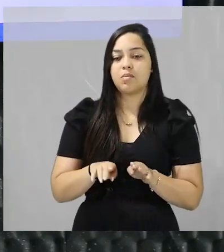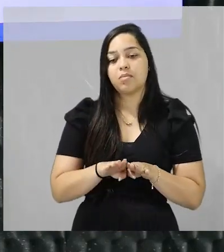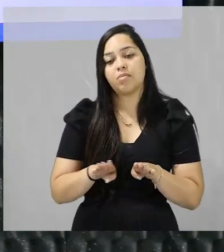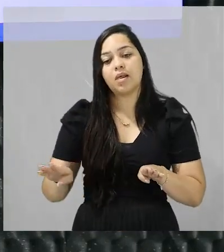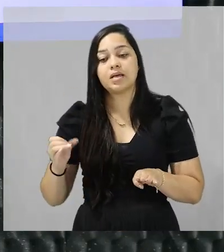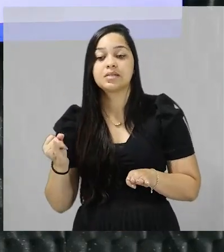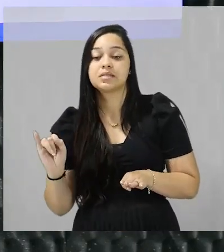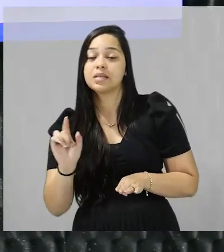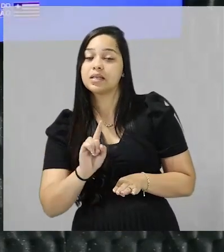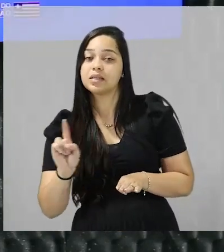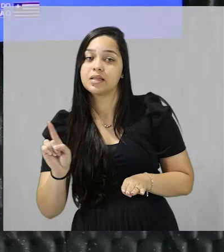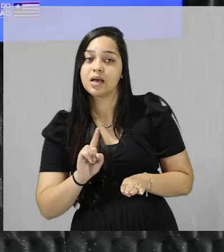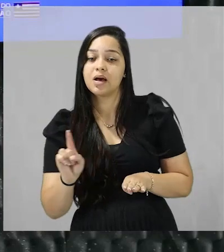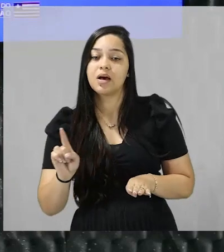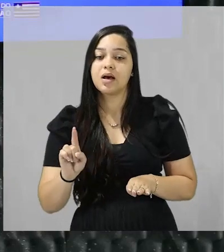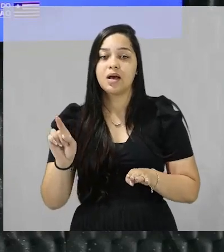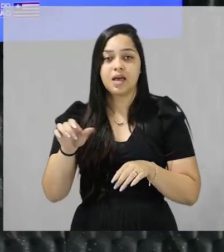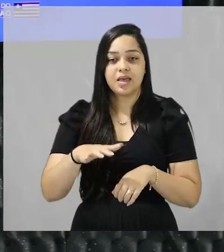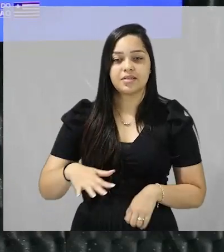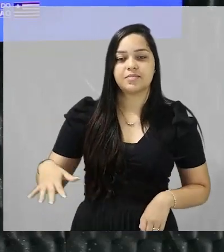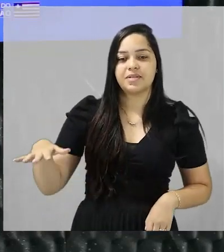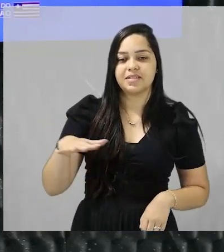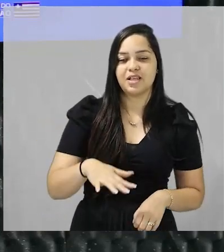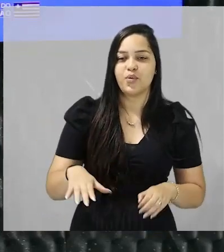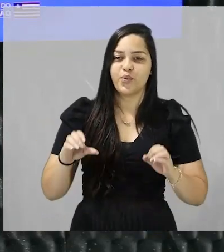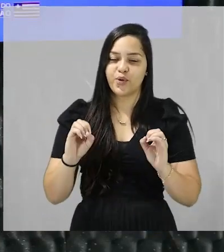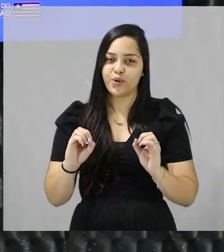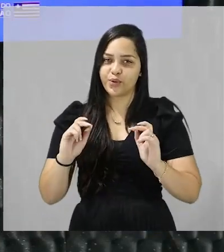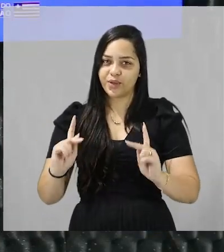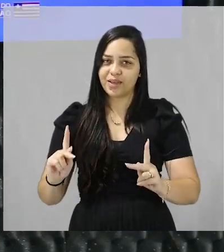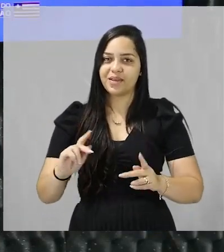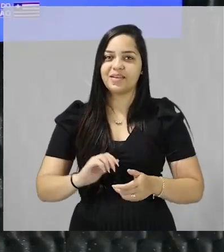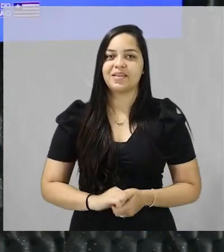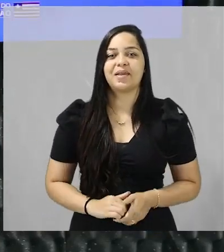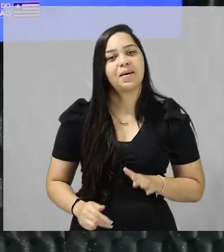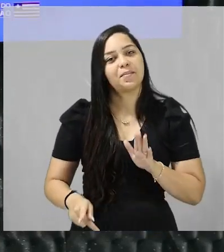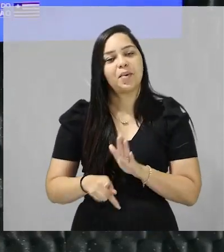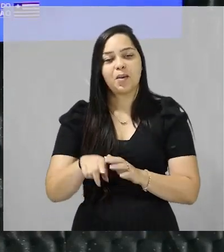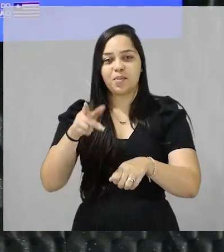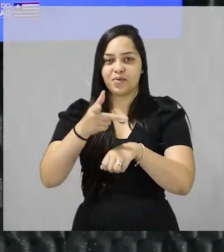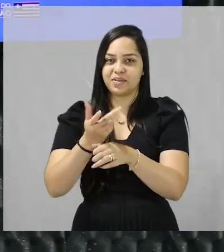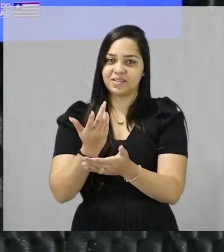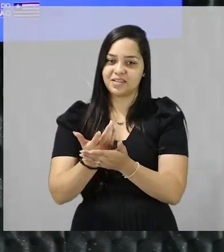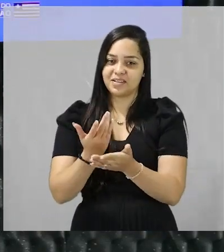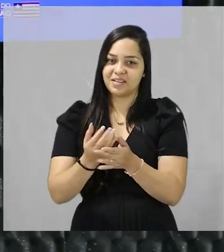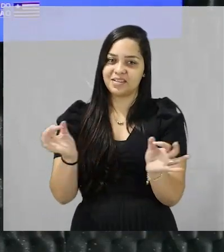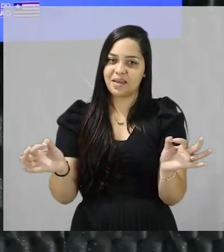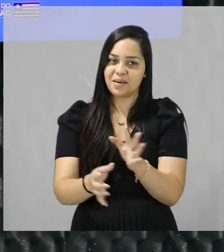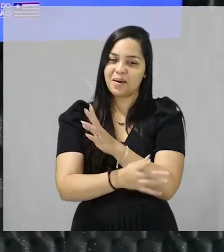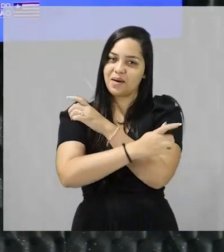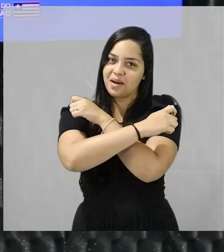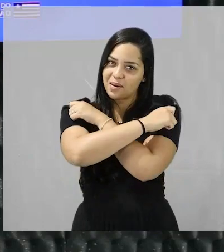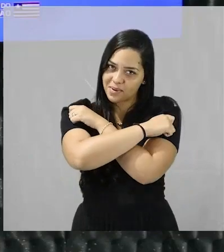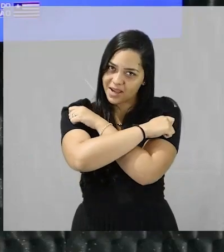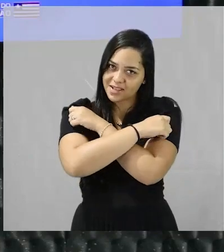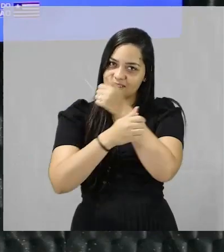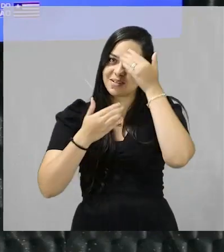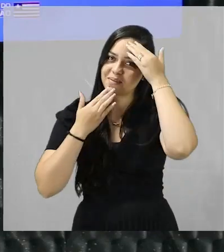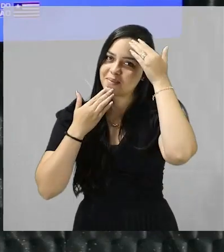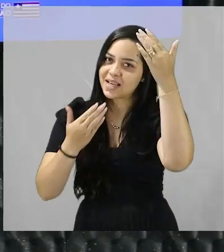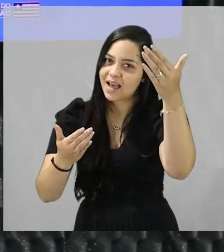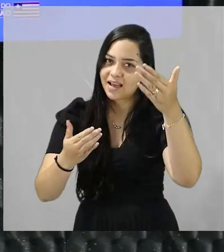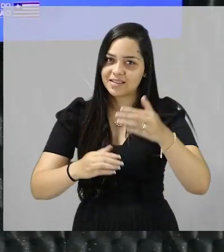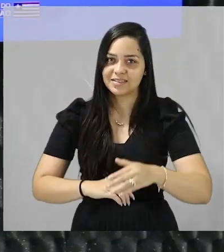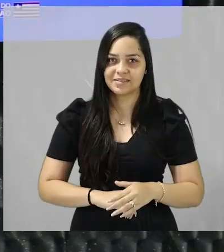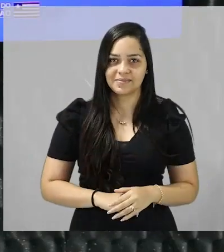não, isomeria espacial. Ok, turminha? Um pouquinho da nossa aula, ficando por aqui. Forte abraço a todos.